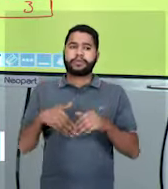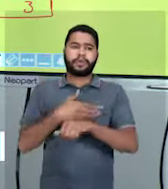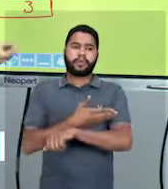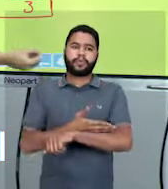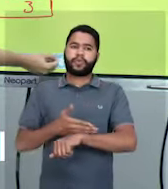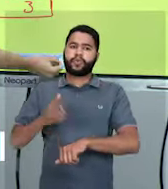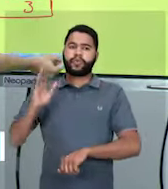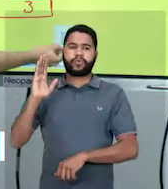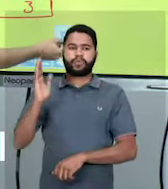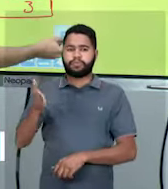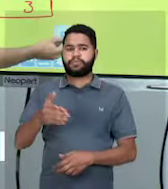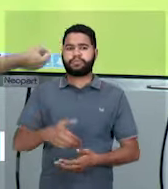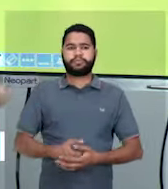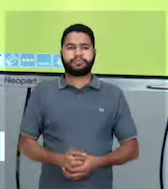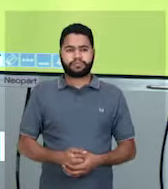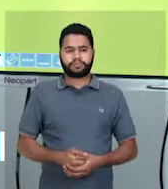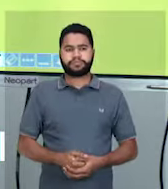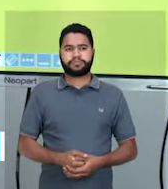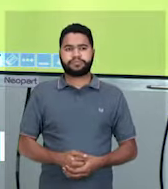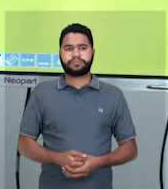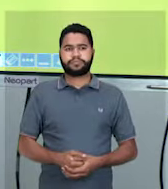faça diretamente.